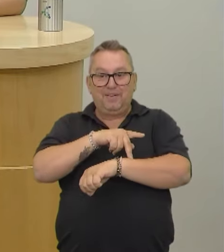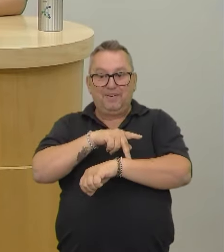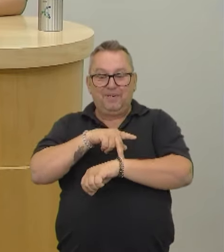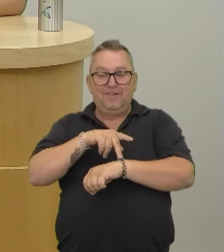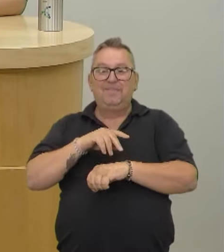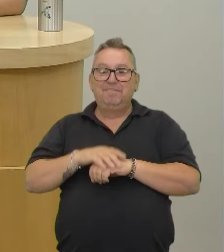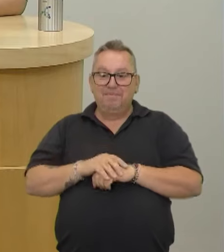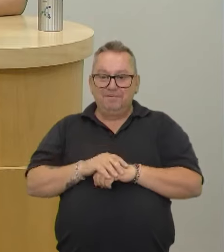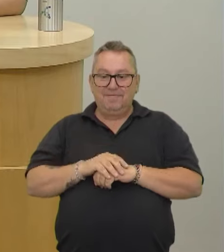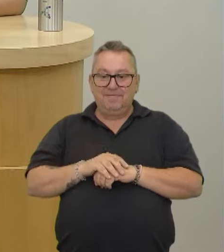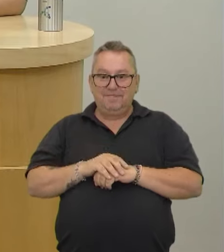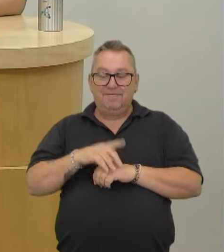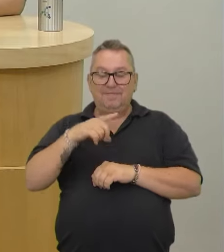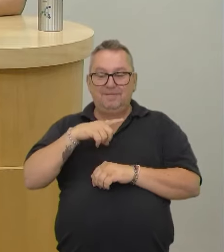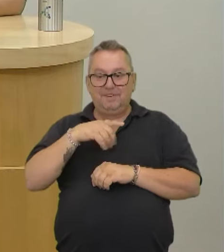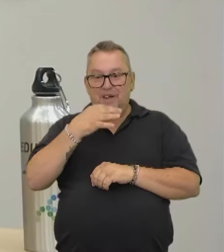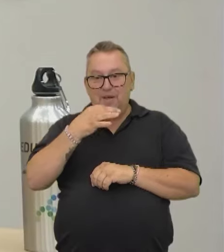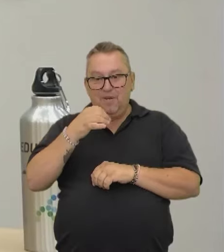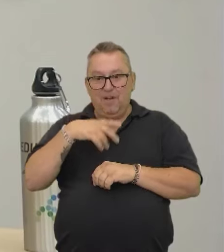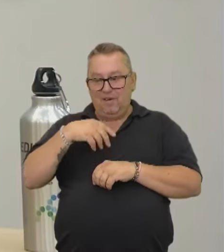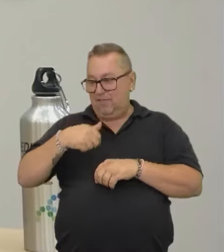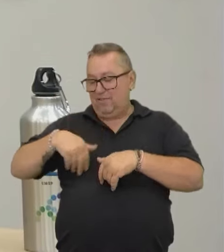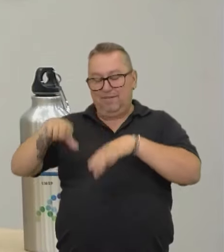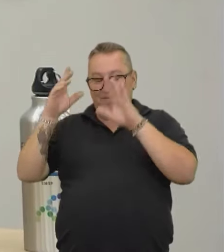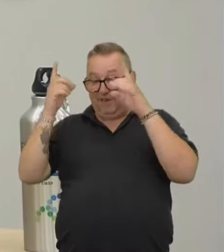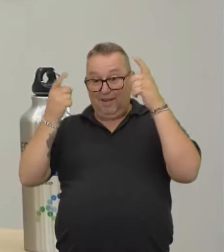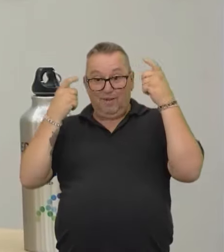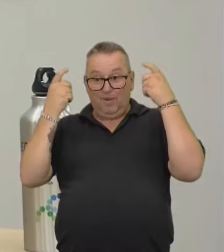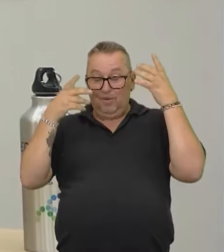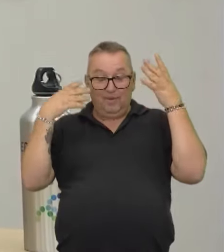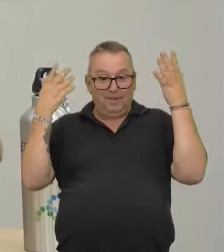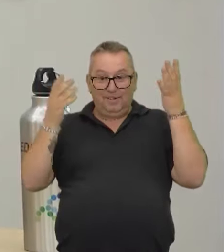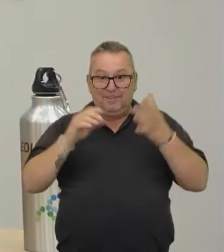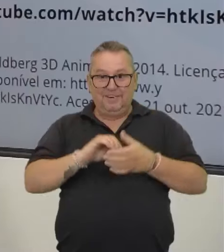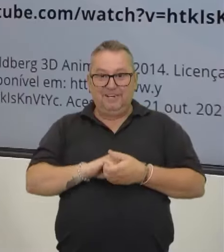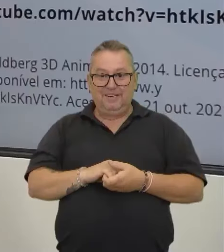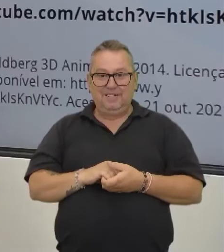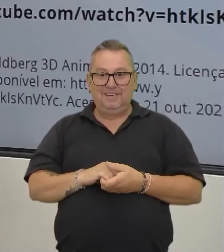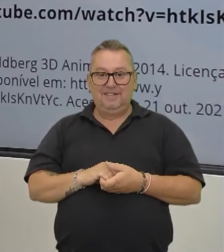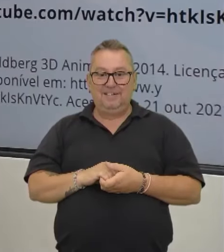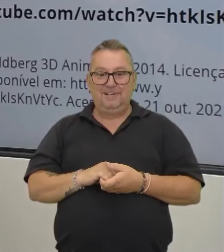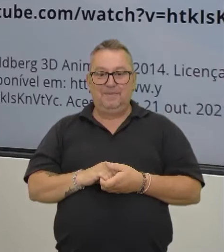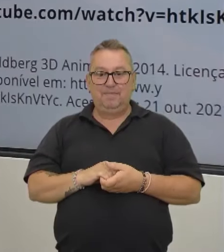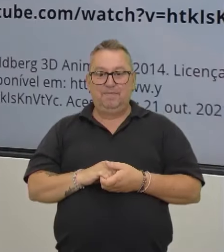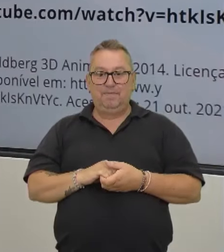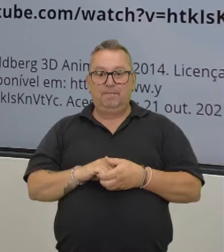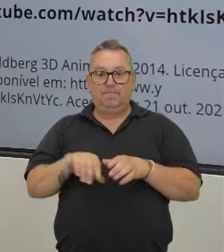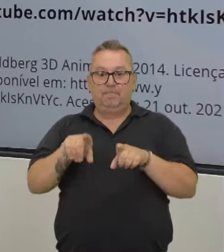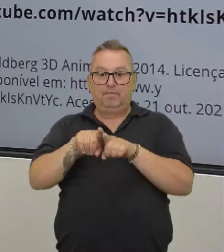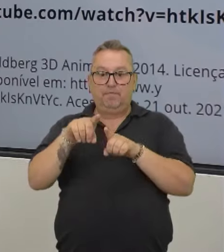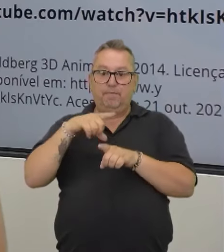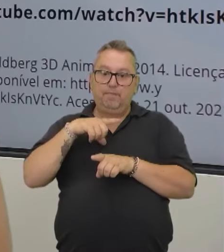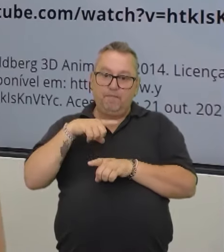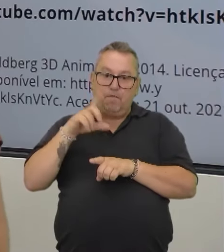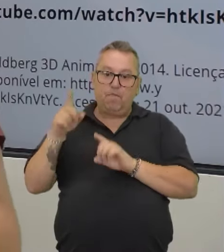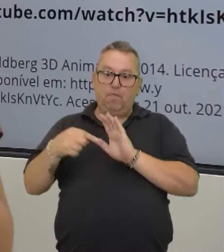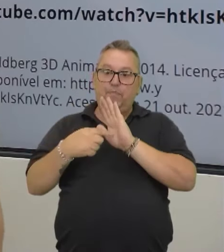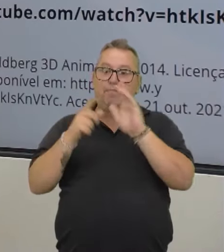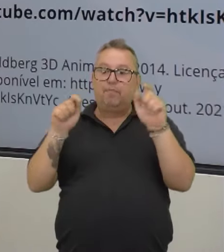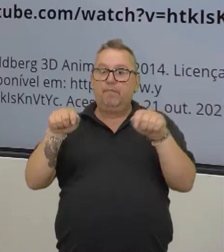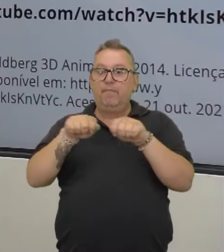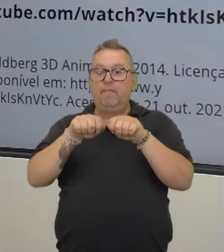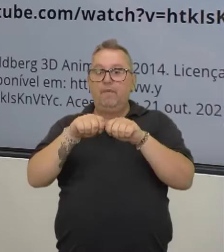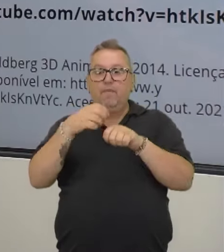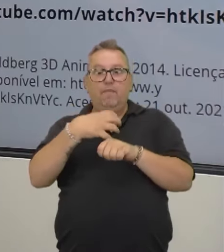era uma proposta pedagógica, eu acho que eu já joguei tudo que eu... Já surtou, né? Então, a gente tem aí como ela pode ser feita de